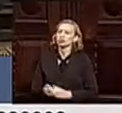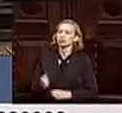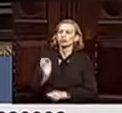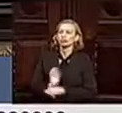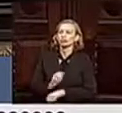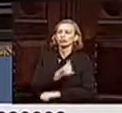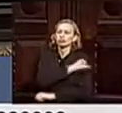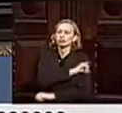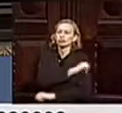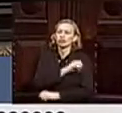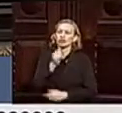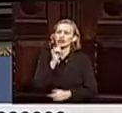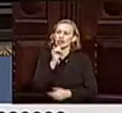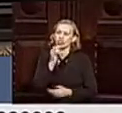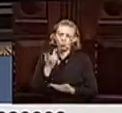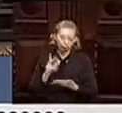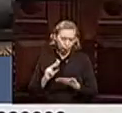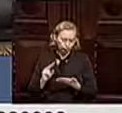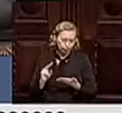de Janeiro. Por exemplo,